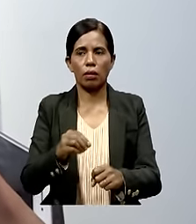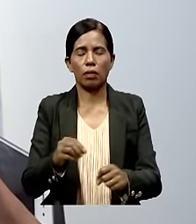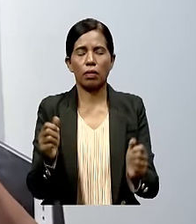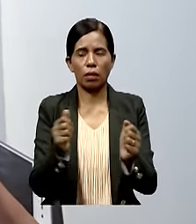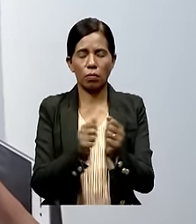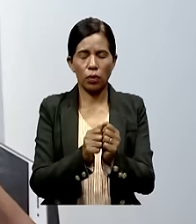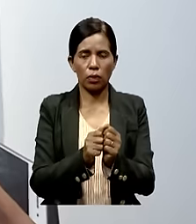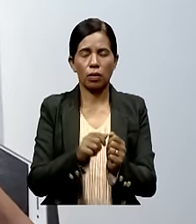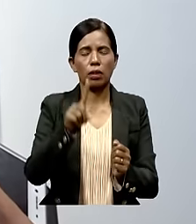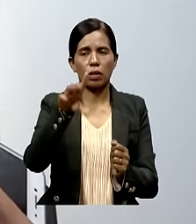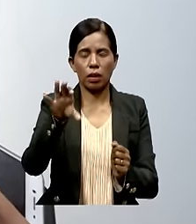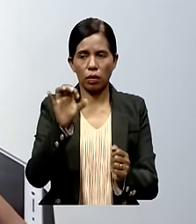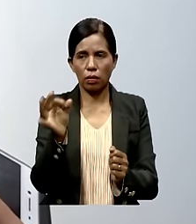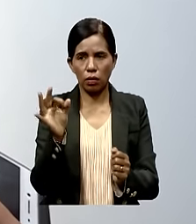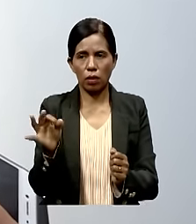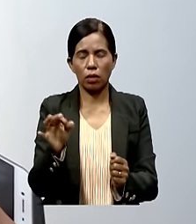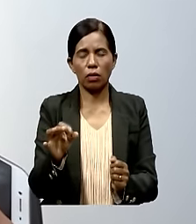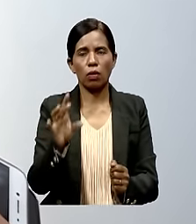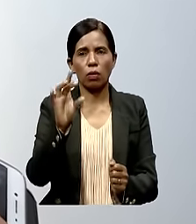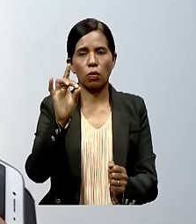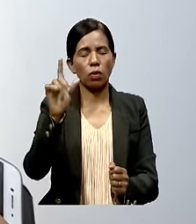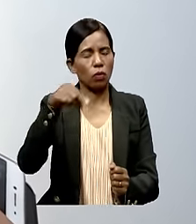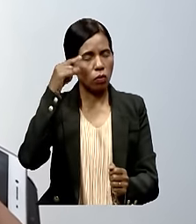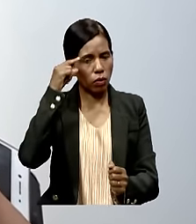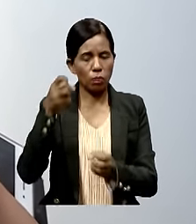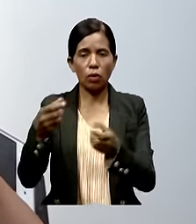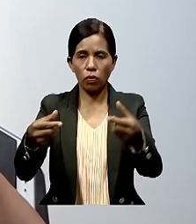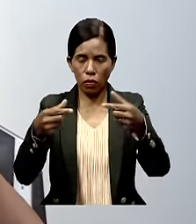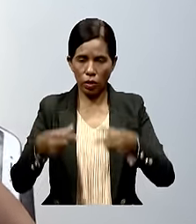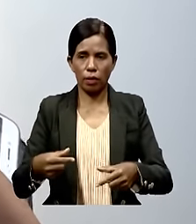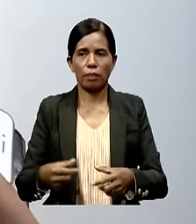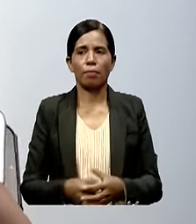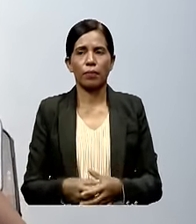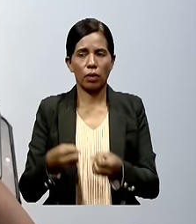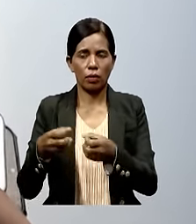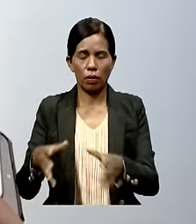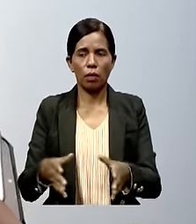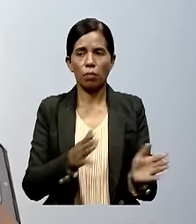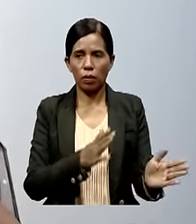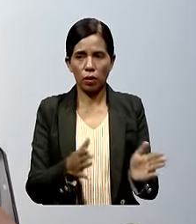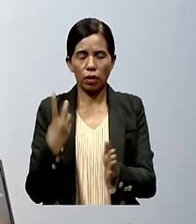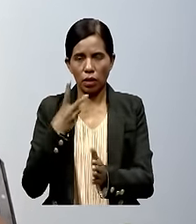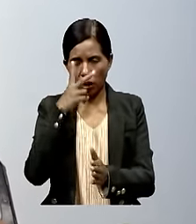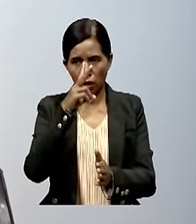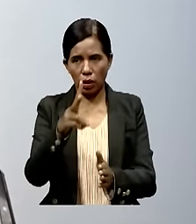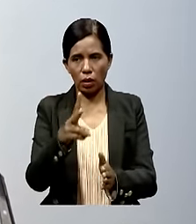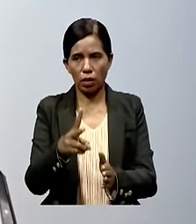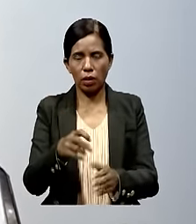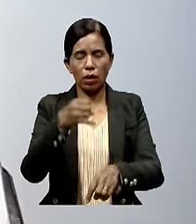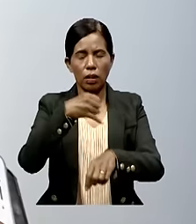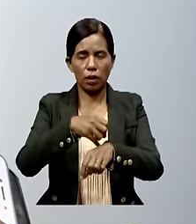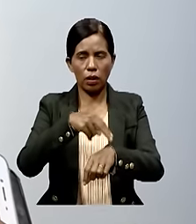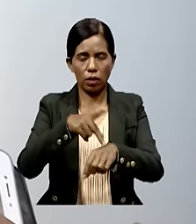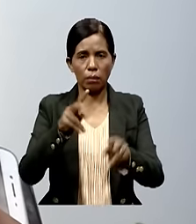de o oitavo governo mas o que é lá? Nem quer dizer processo de nem tarefa de interesse nacional precisa tu